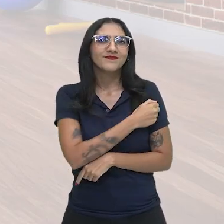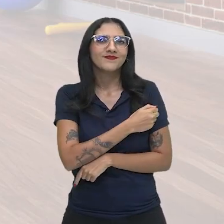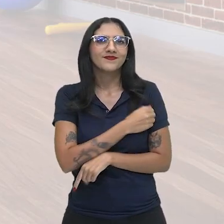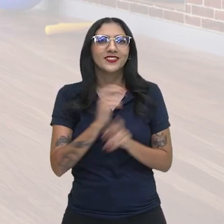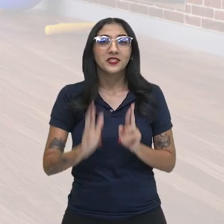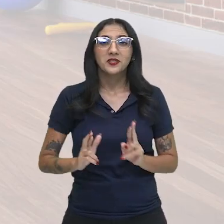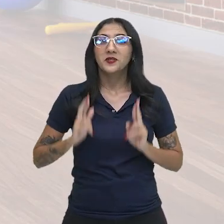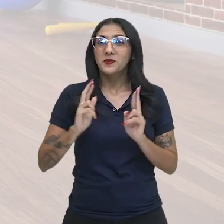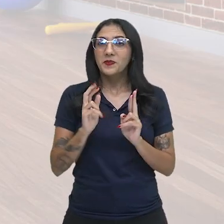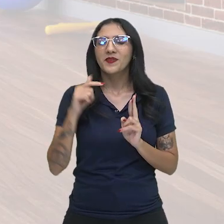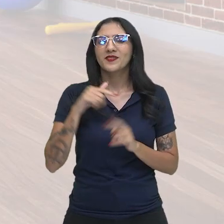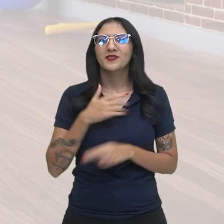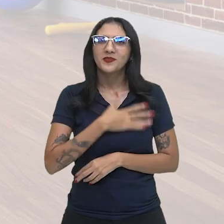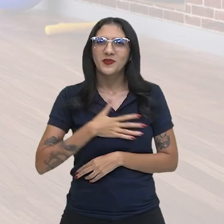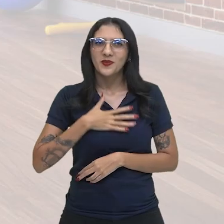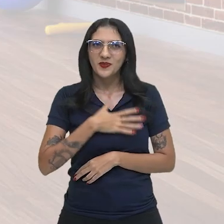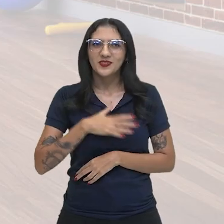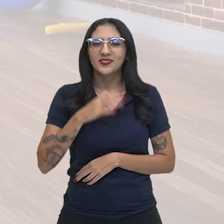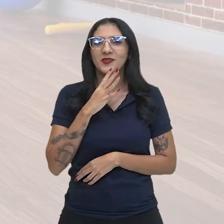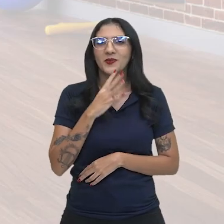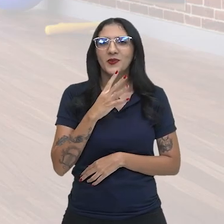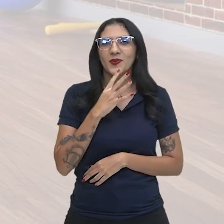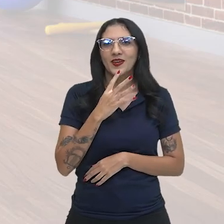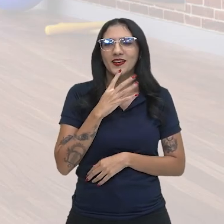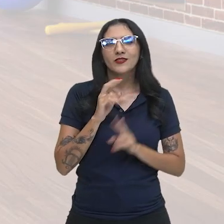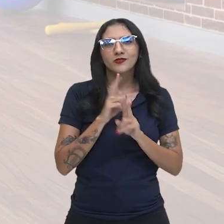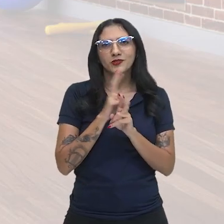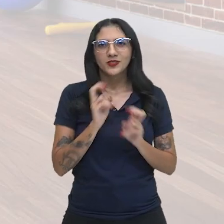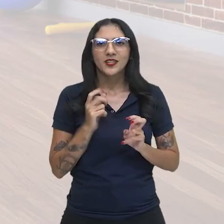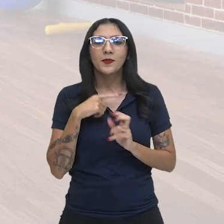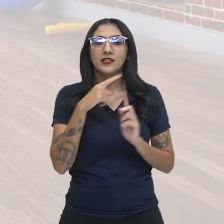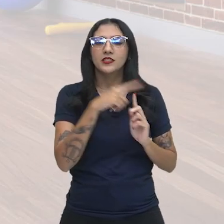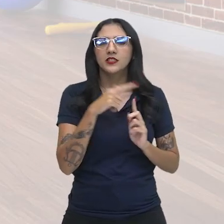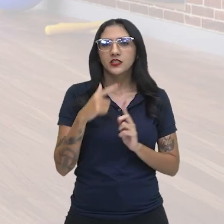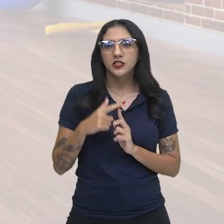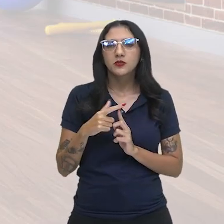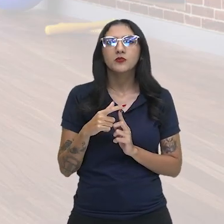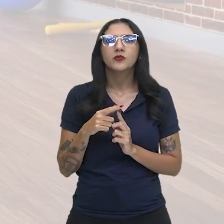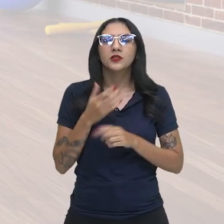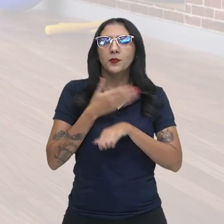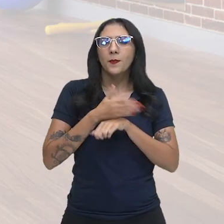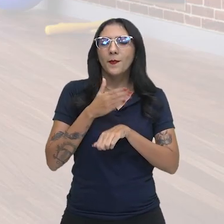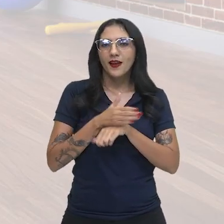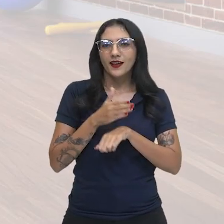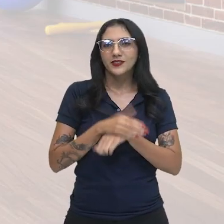tenham gostado de conhecer um pouquinho sobre a ginástica localizada e sobre a